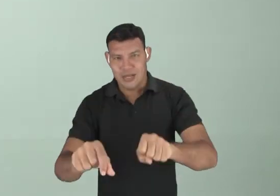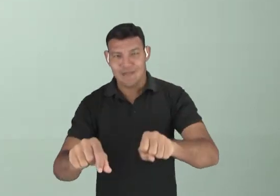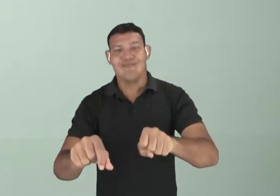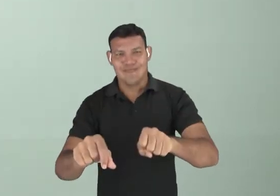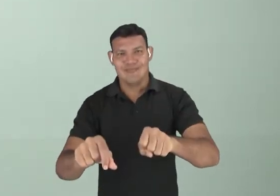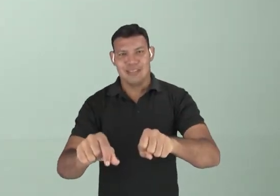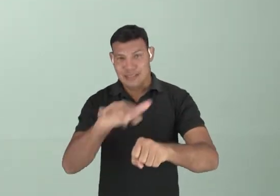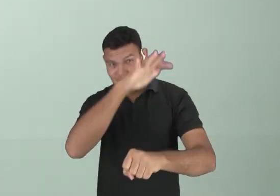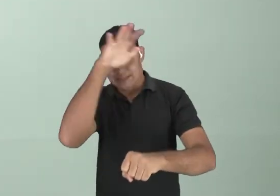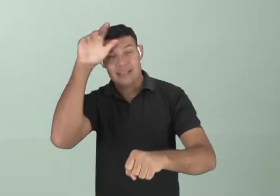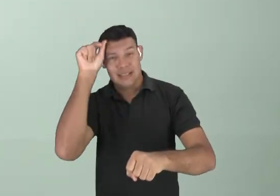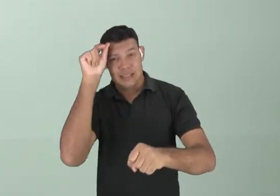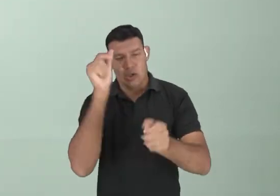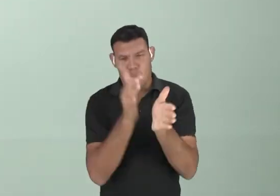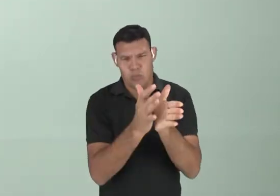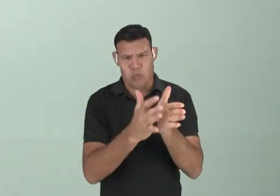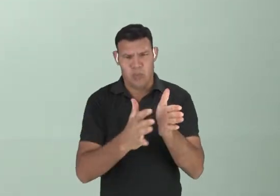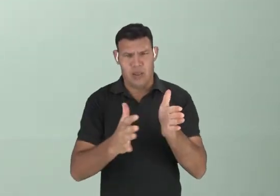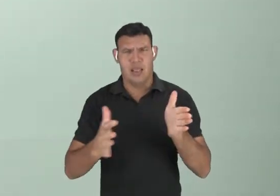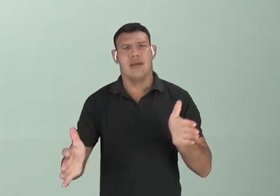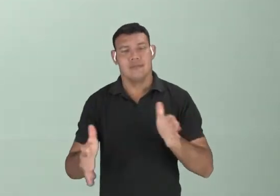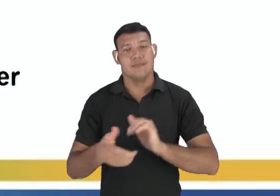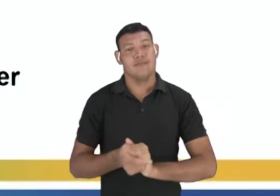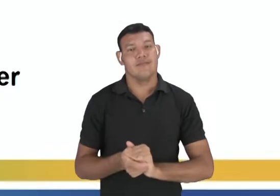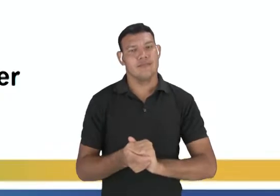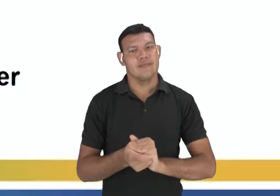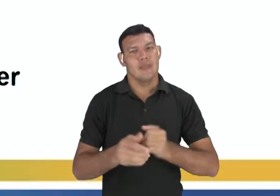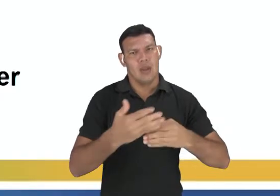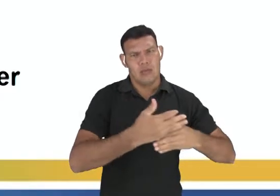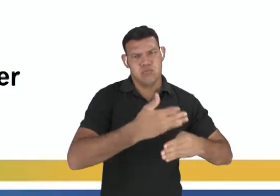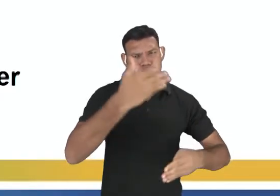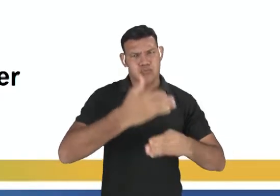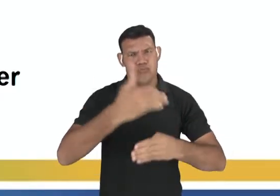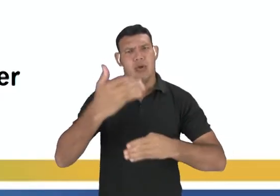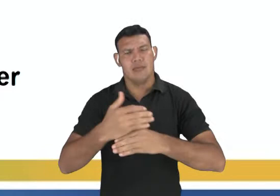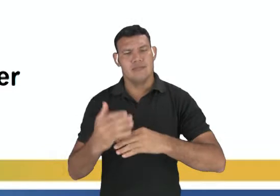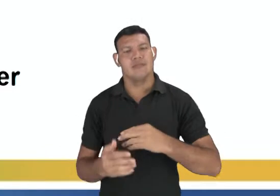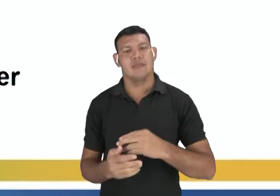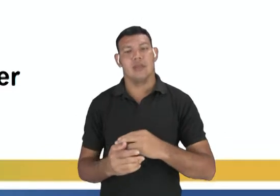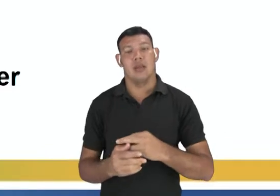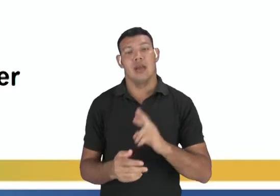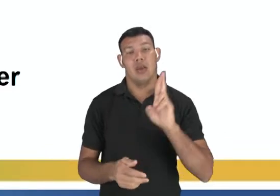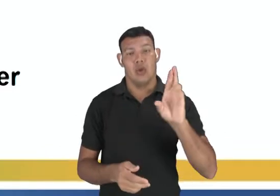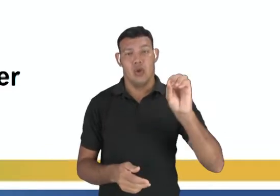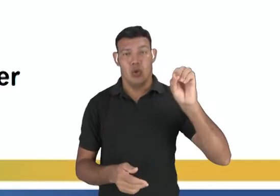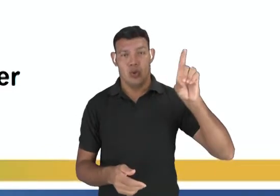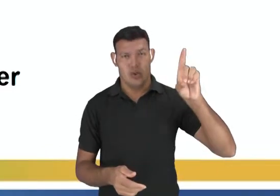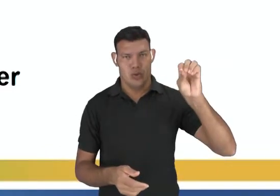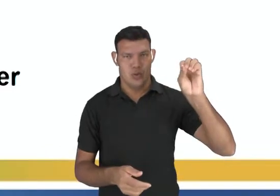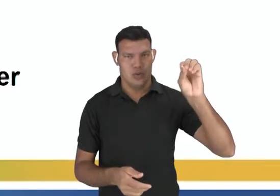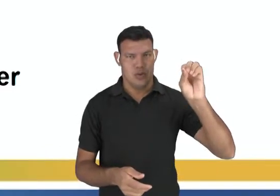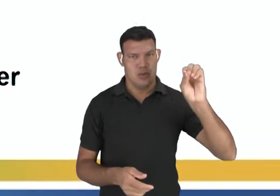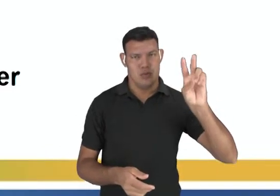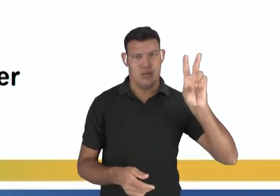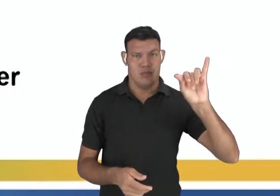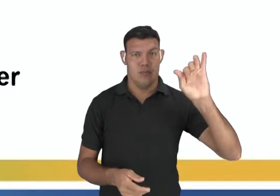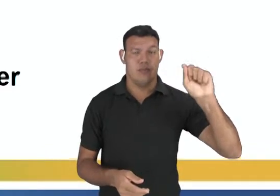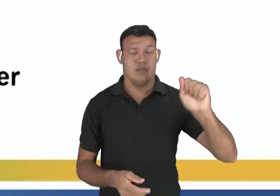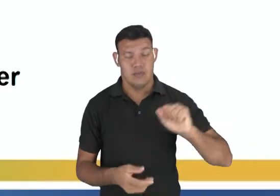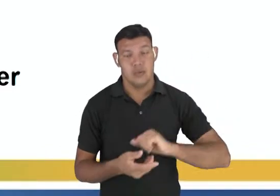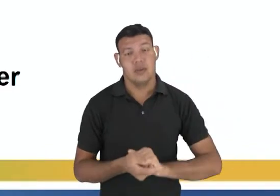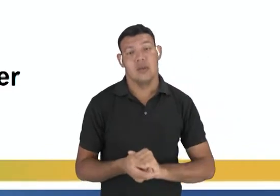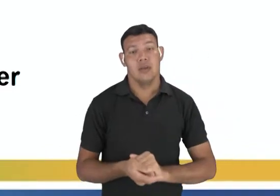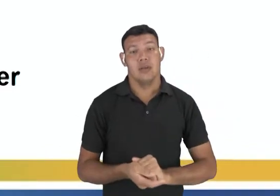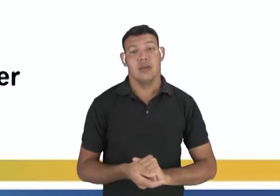nesse processo, podemos citar aí a construção de rodovias ligando o norte às demais regiões do